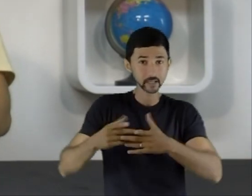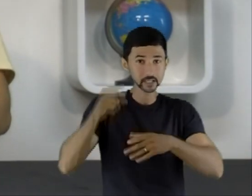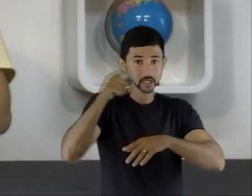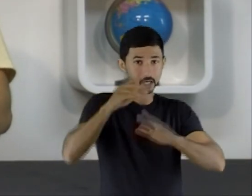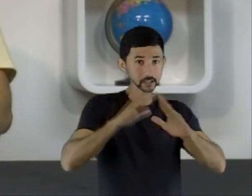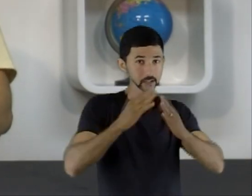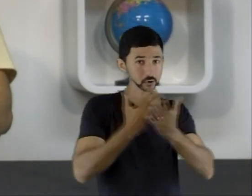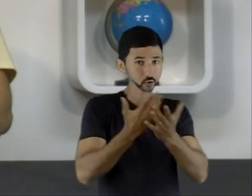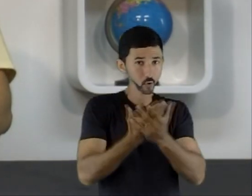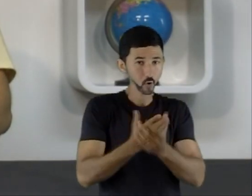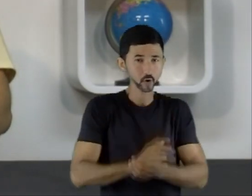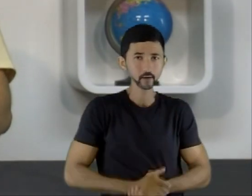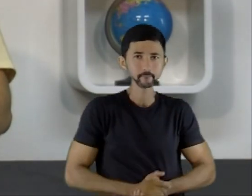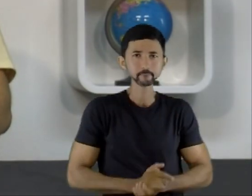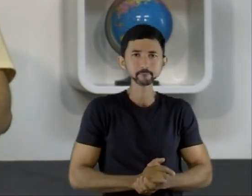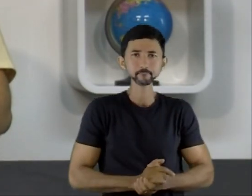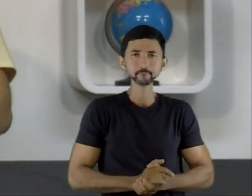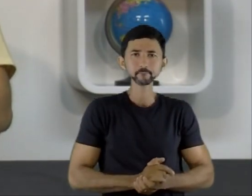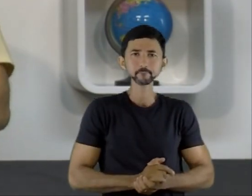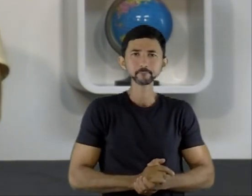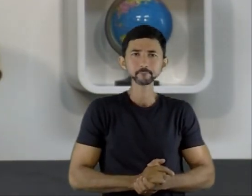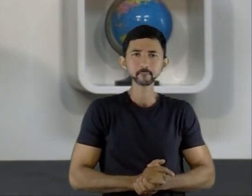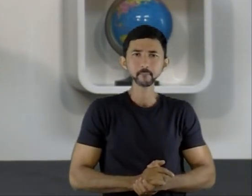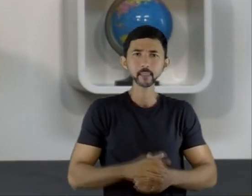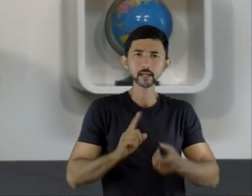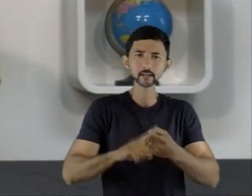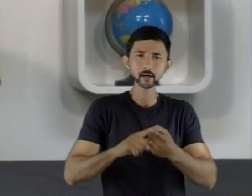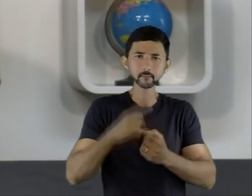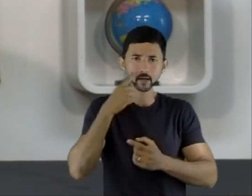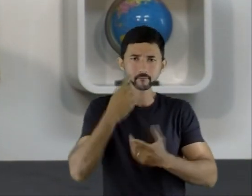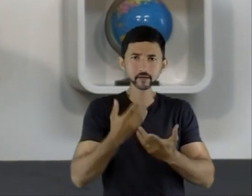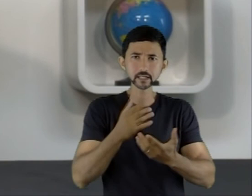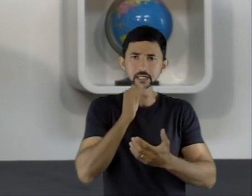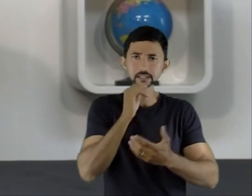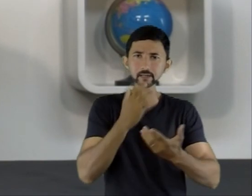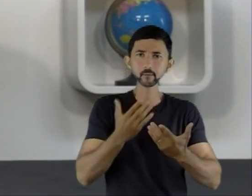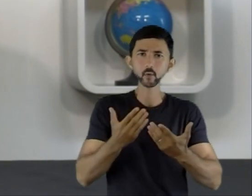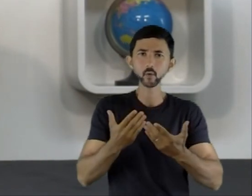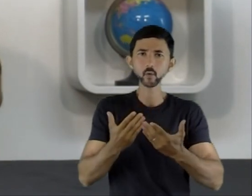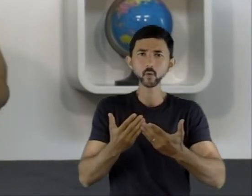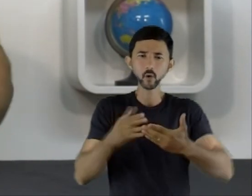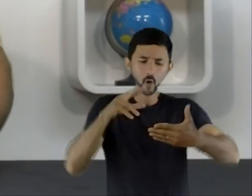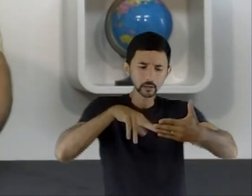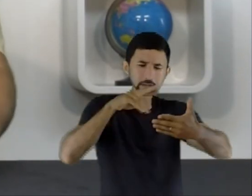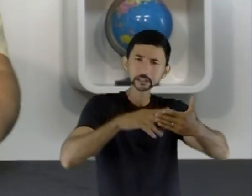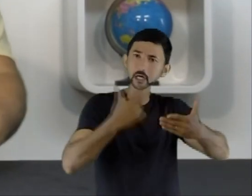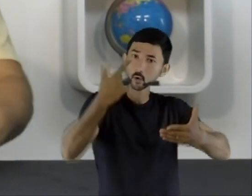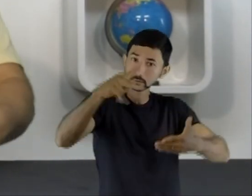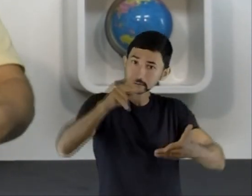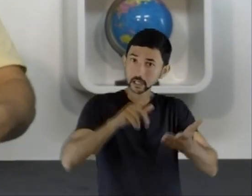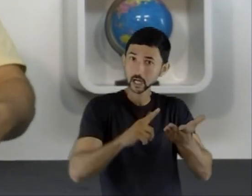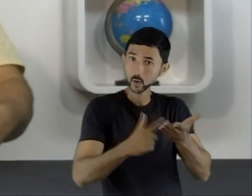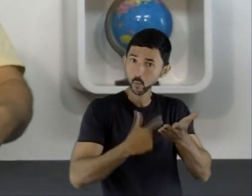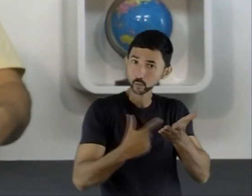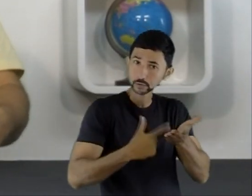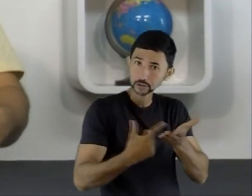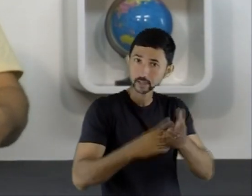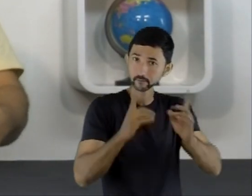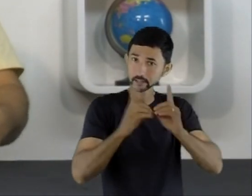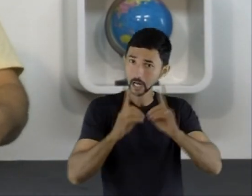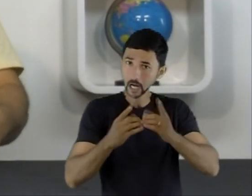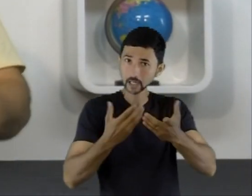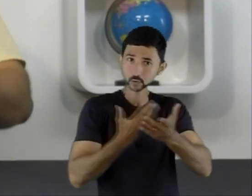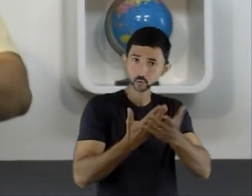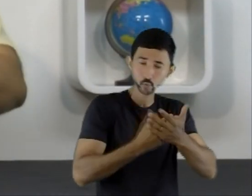usando, que você também veja o ponto de vista que ele aborda, verifique como ele trata o conteúdo,